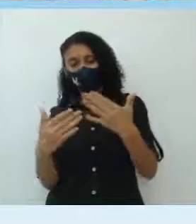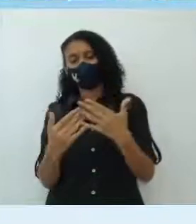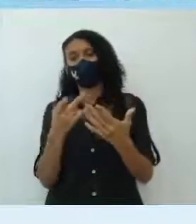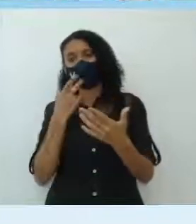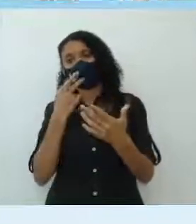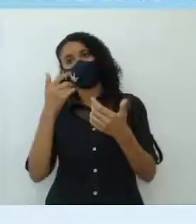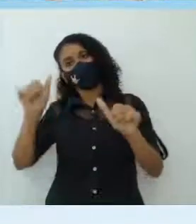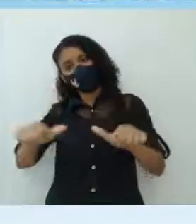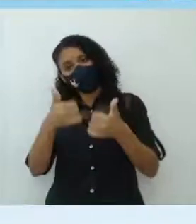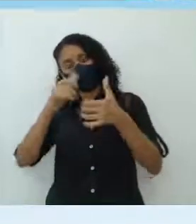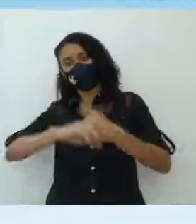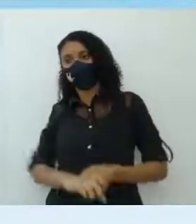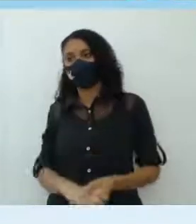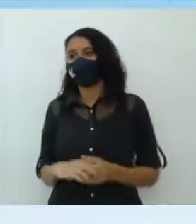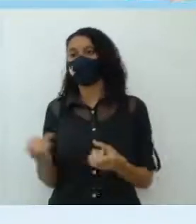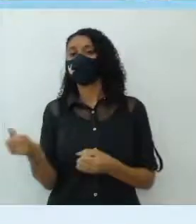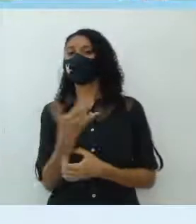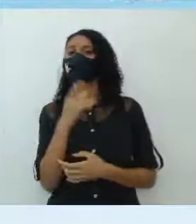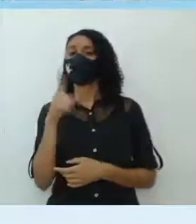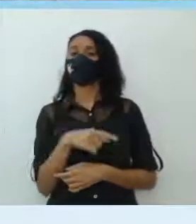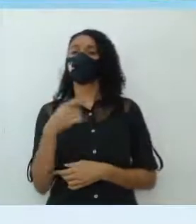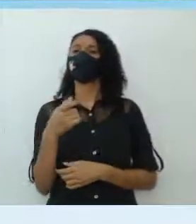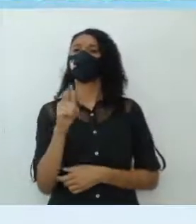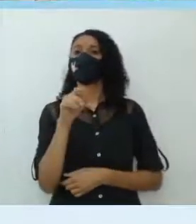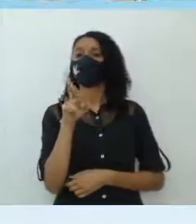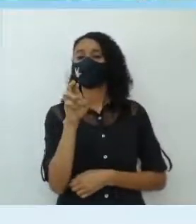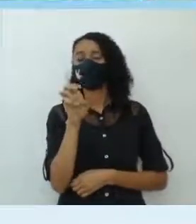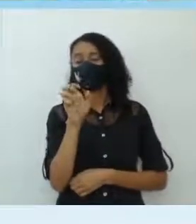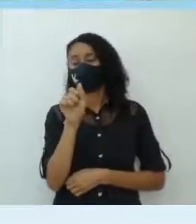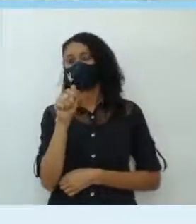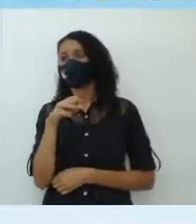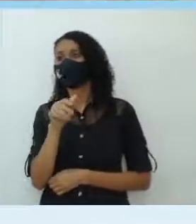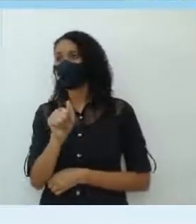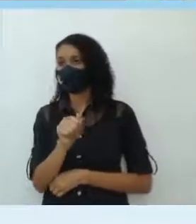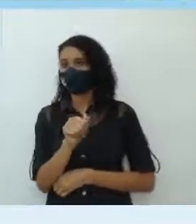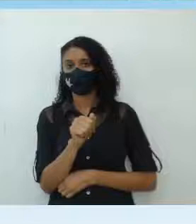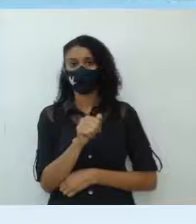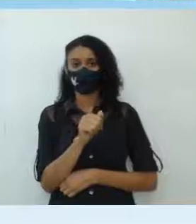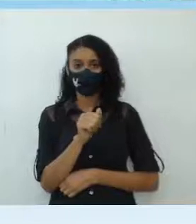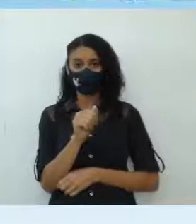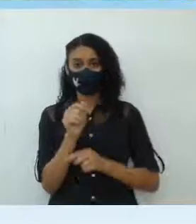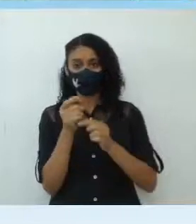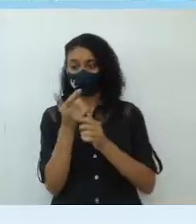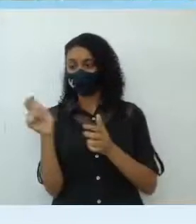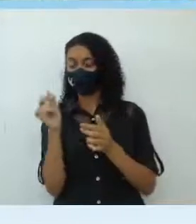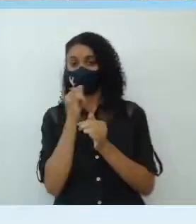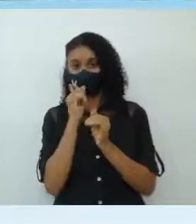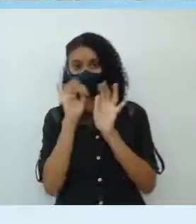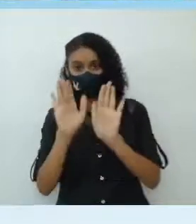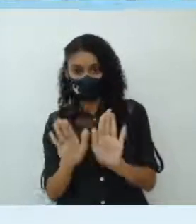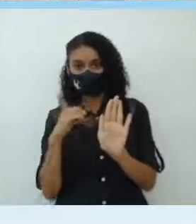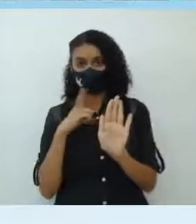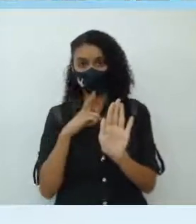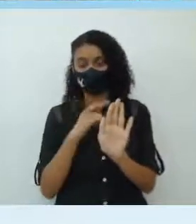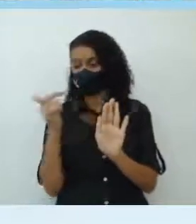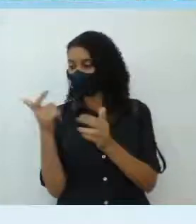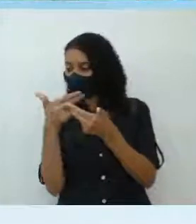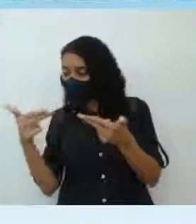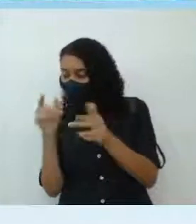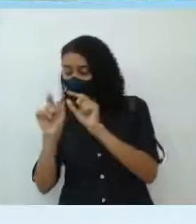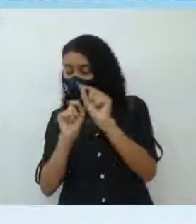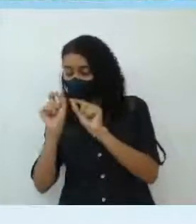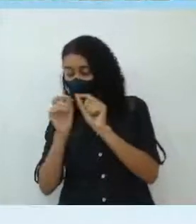melhor quanto seria isso em gramas, tá? Então, pegando um outro exemplo, um outro elemento, aqui